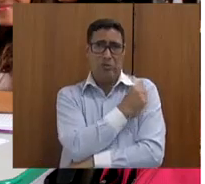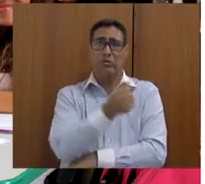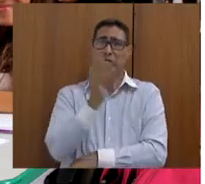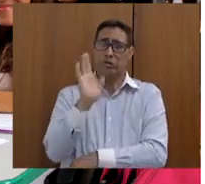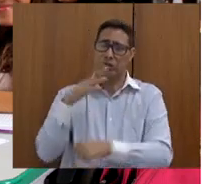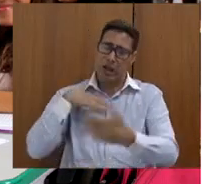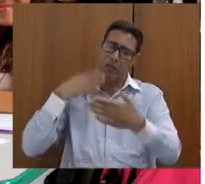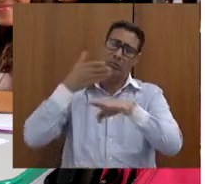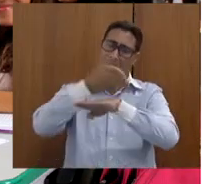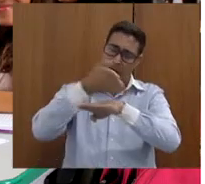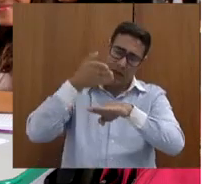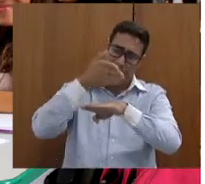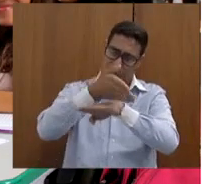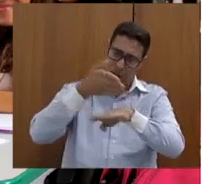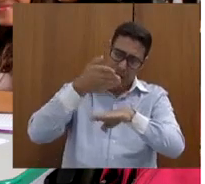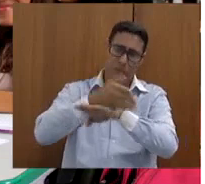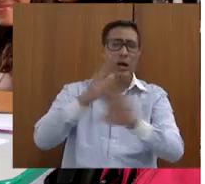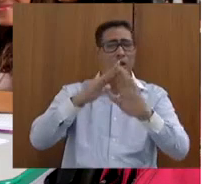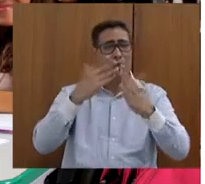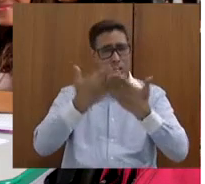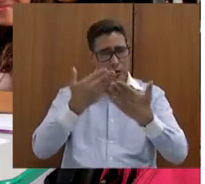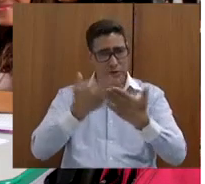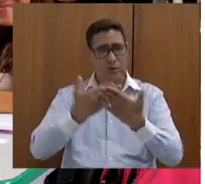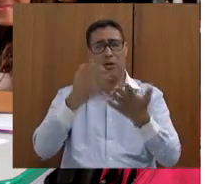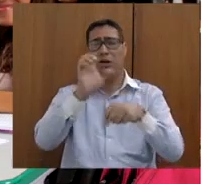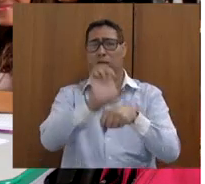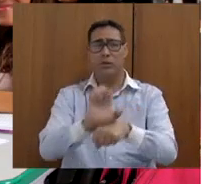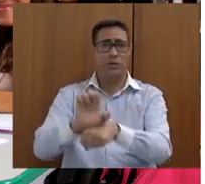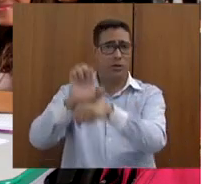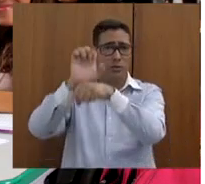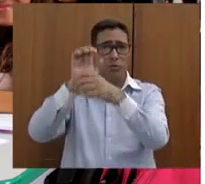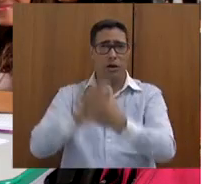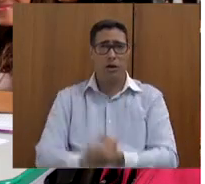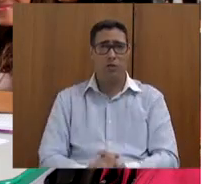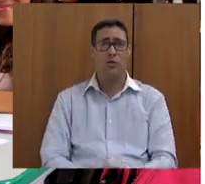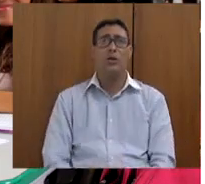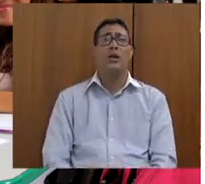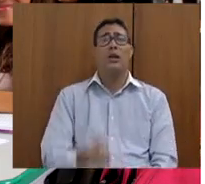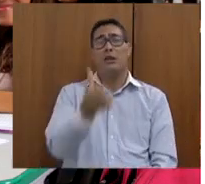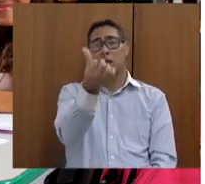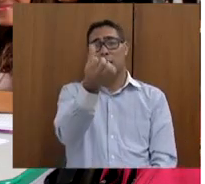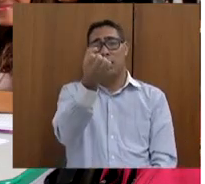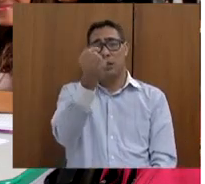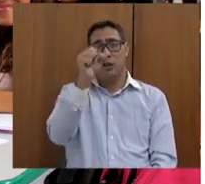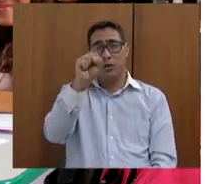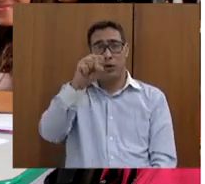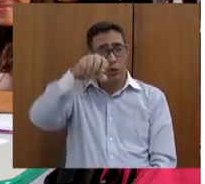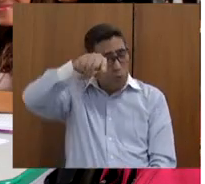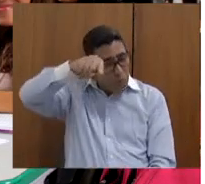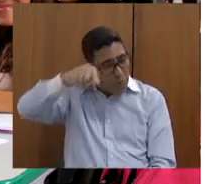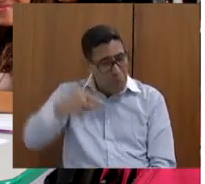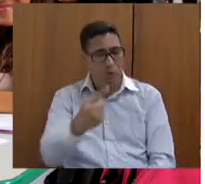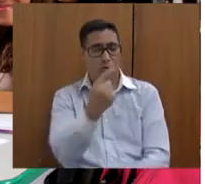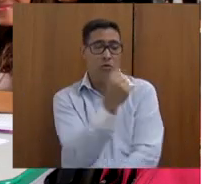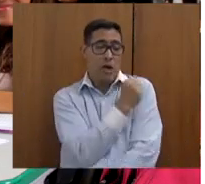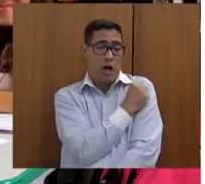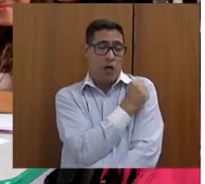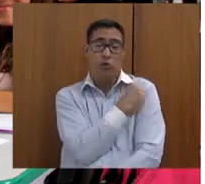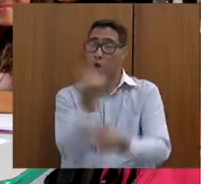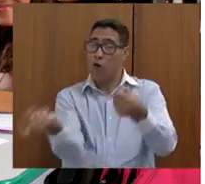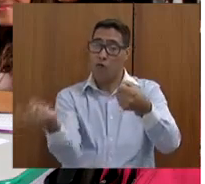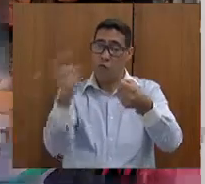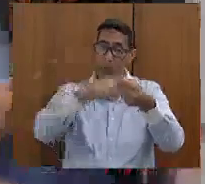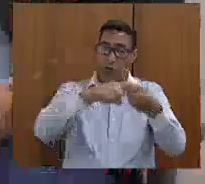da rede estadual de ensino na história de Minas 68 mil estudantes retomada aos estudos apenas no primeiro bimestre